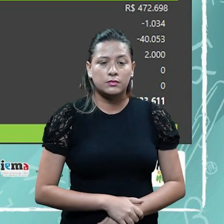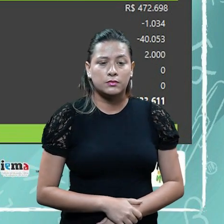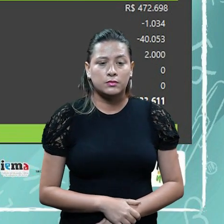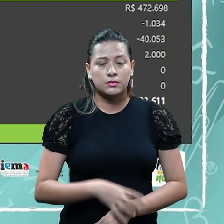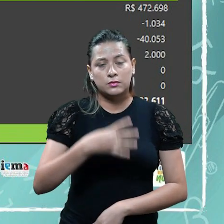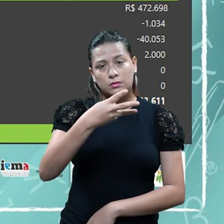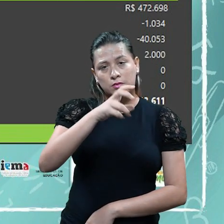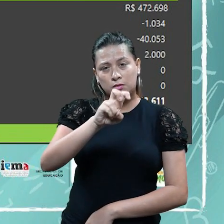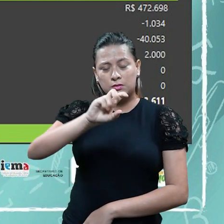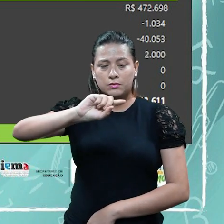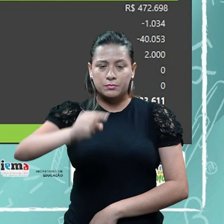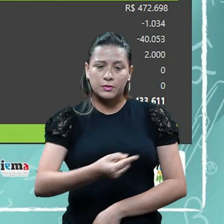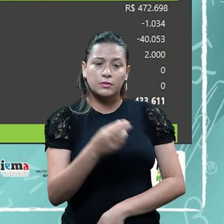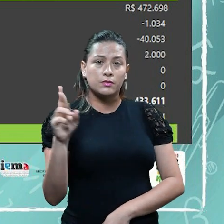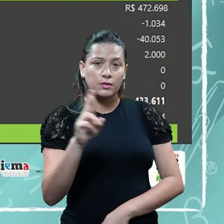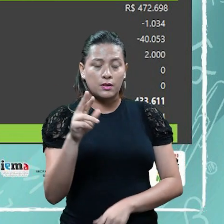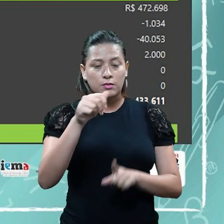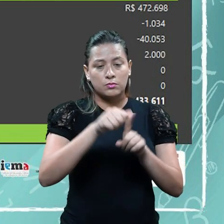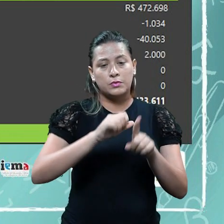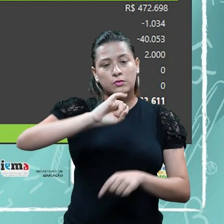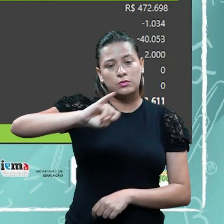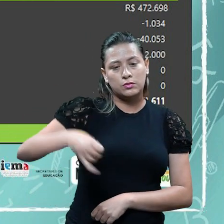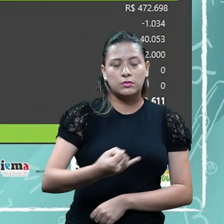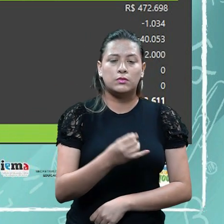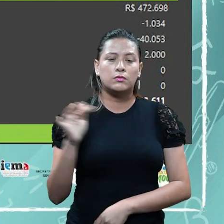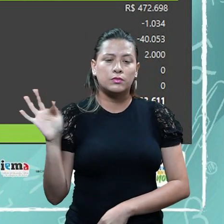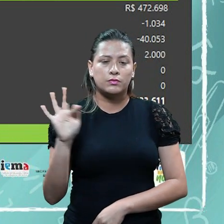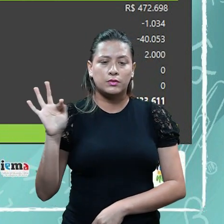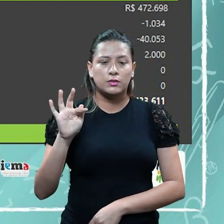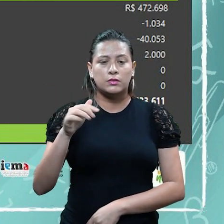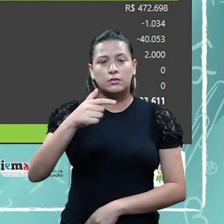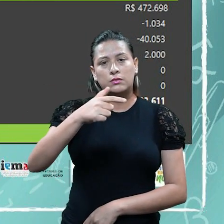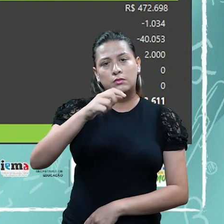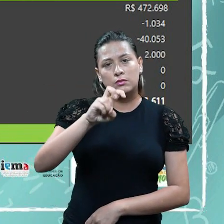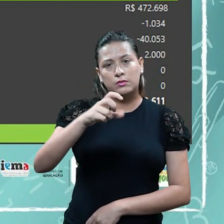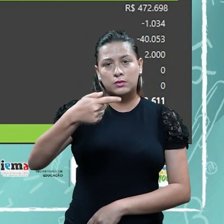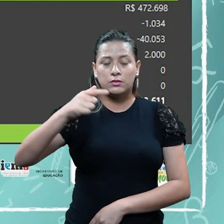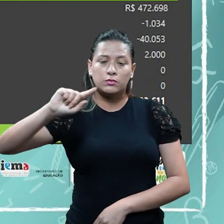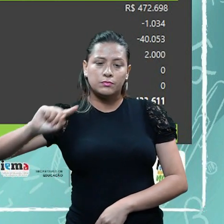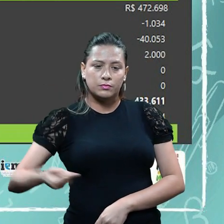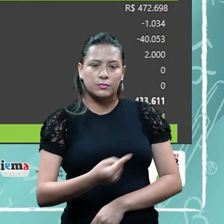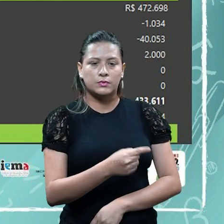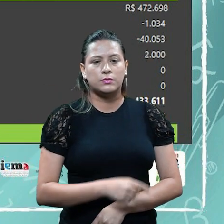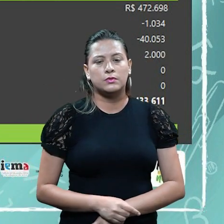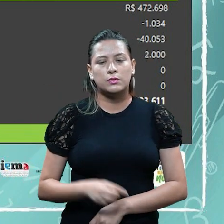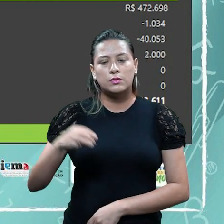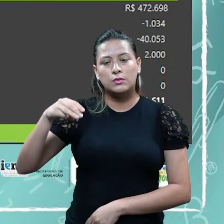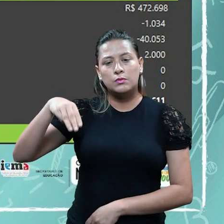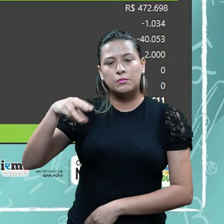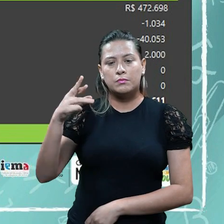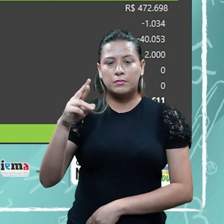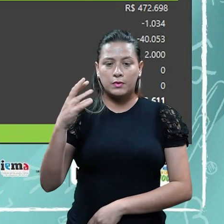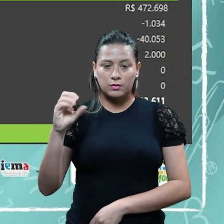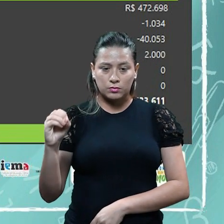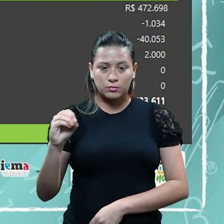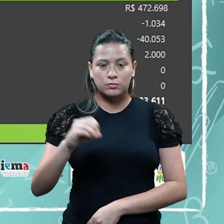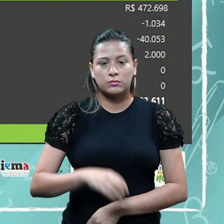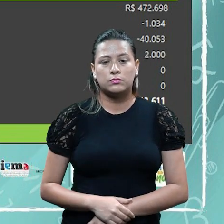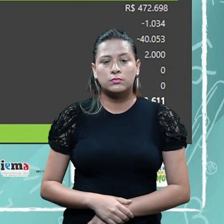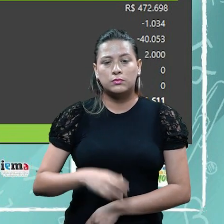45 mil em janeiro, 57 mil em fevereiro, 49 em março. Em abril, 18 mil, olha só, caiu